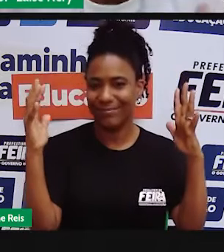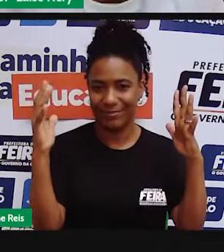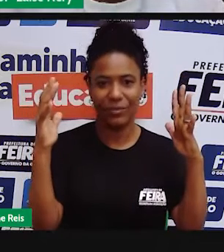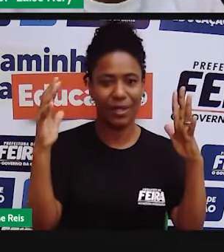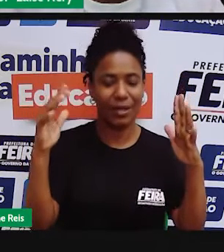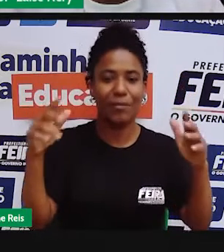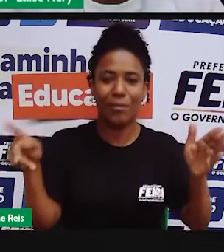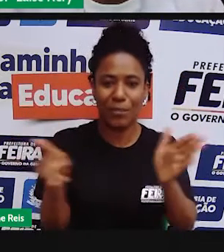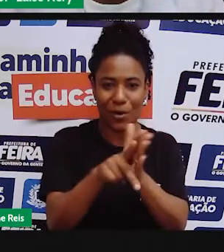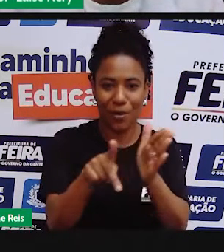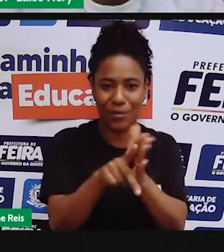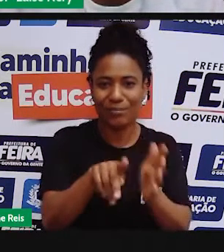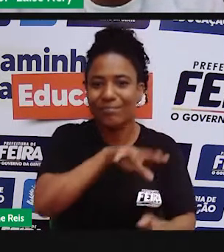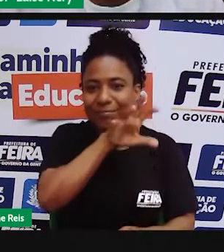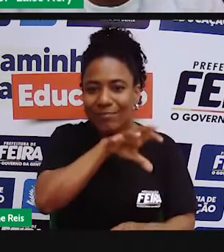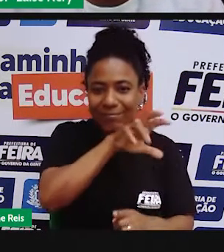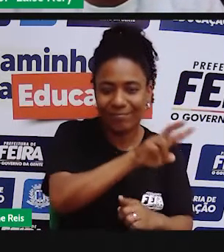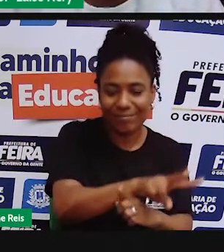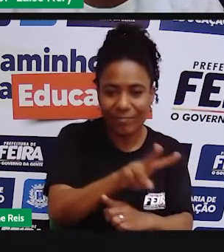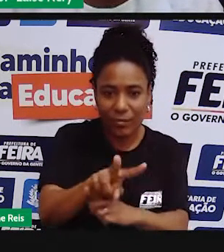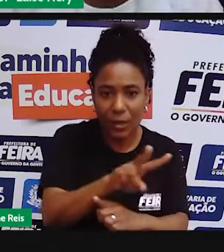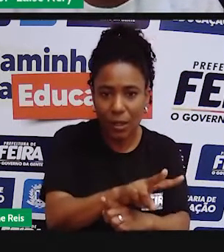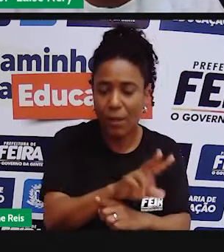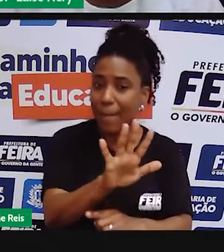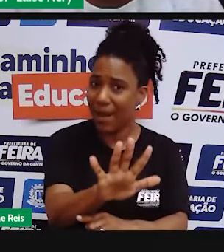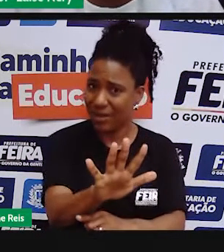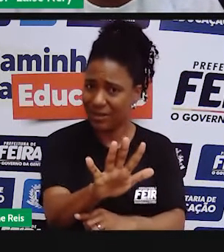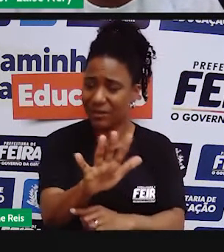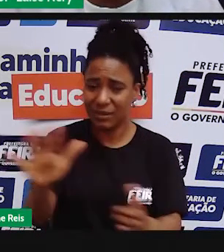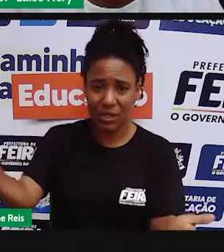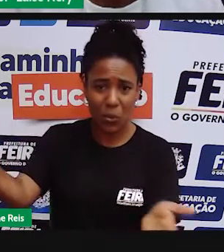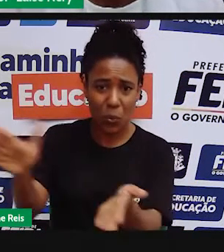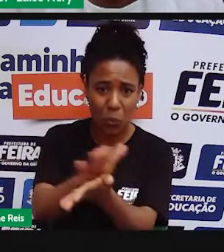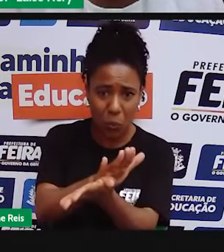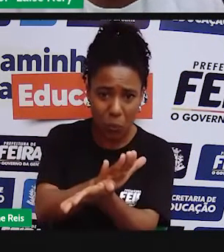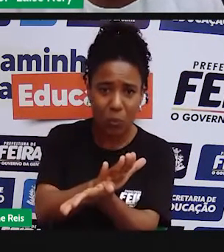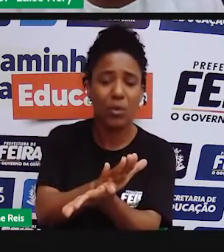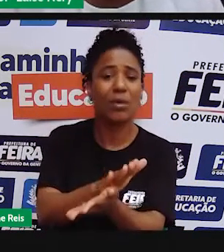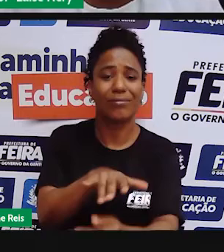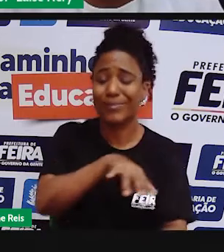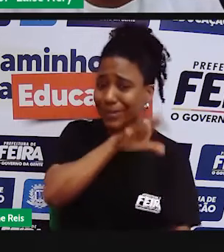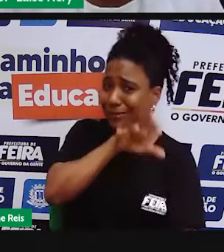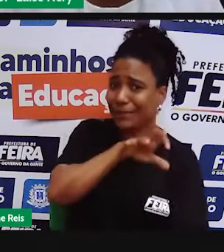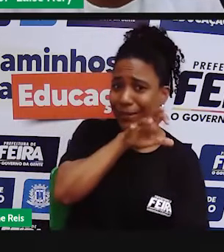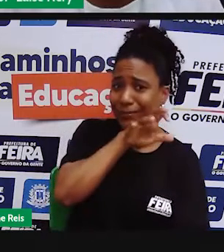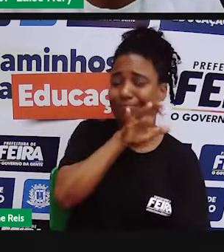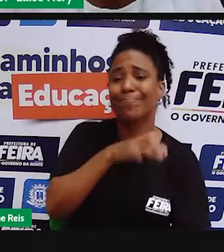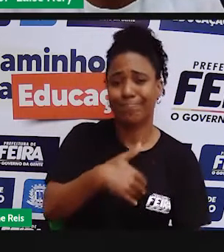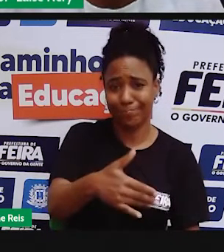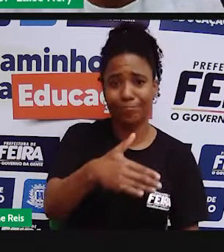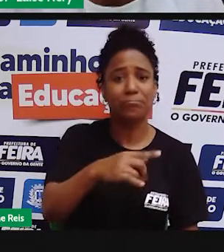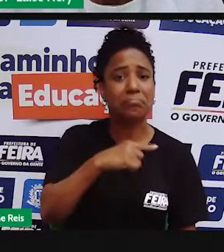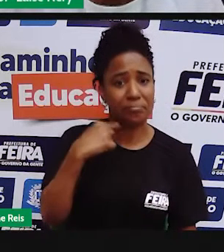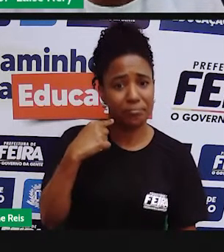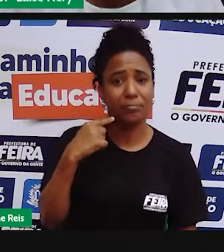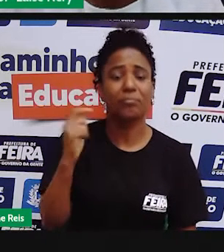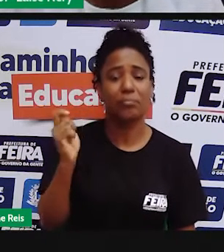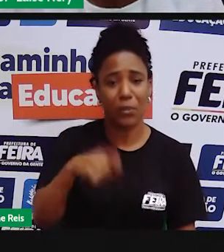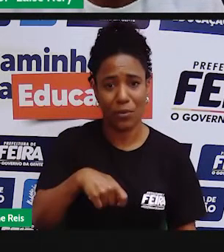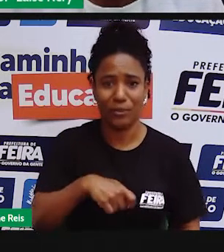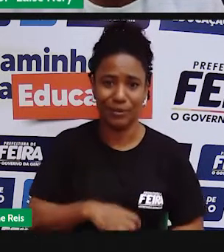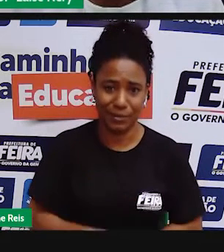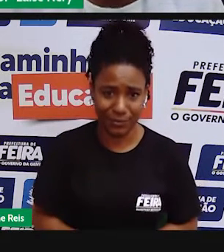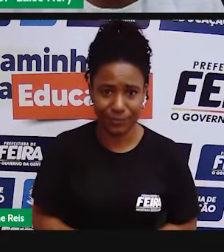área, colocamos todos os animais daquela região em risco, pois destruímos o seu habitat. Por